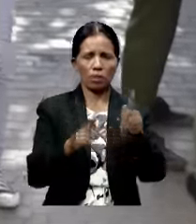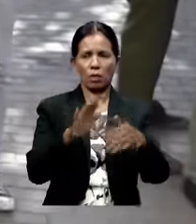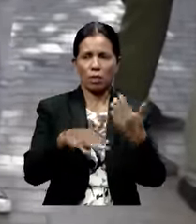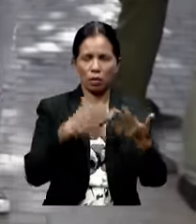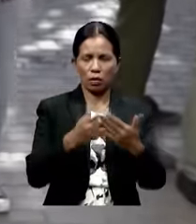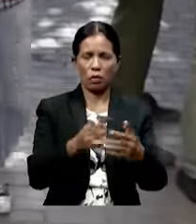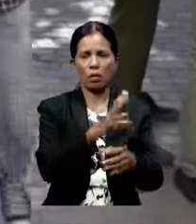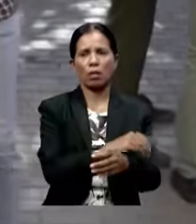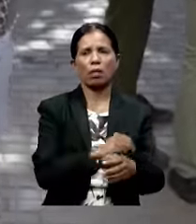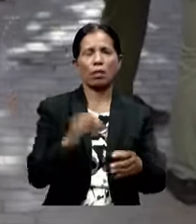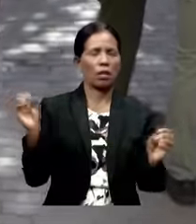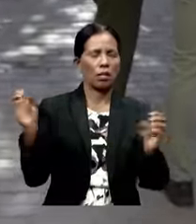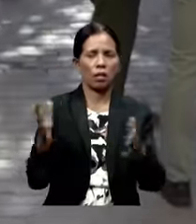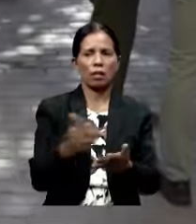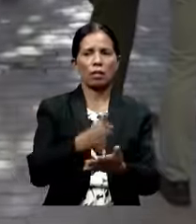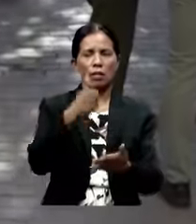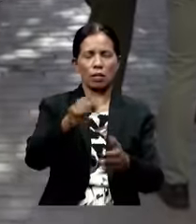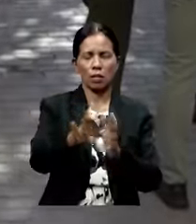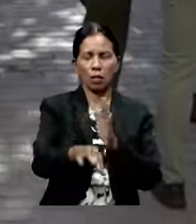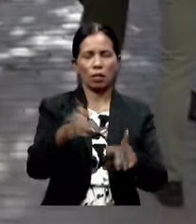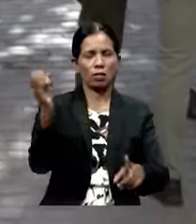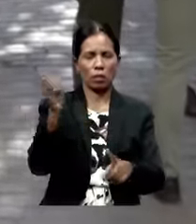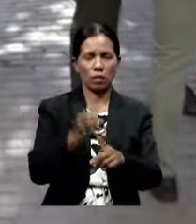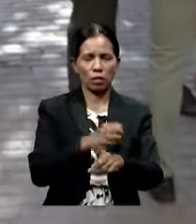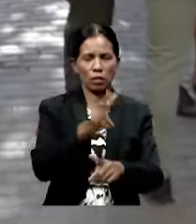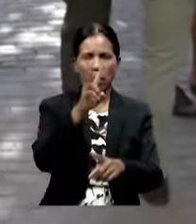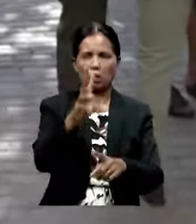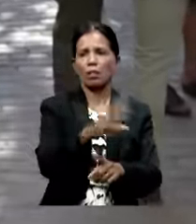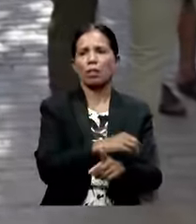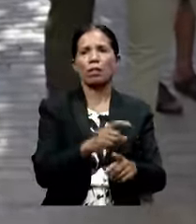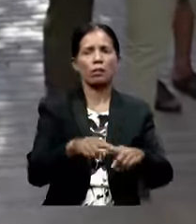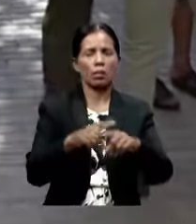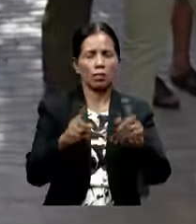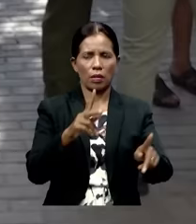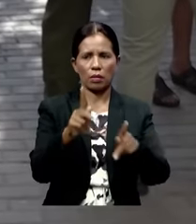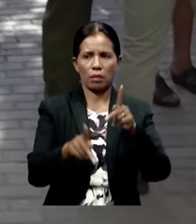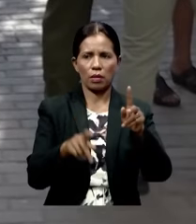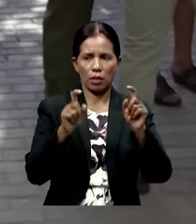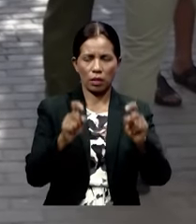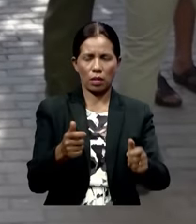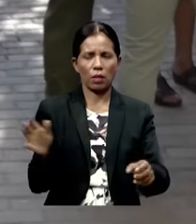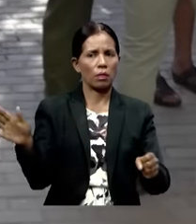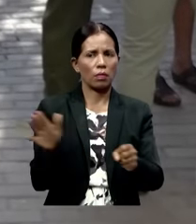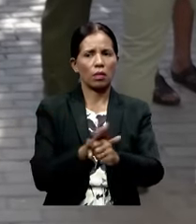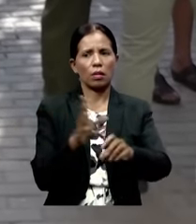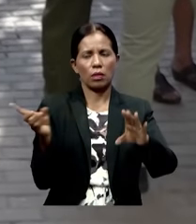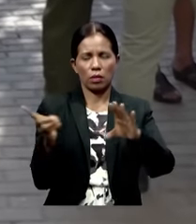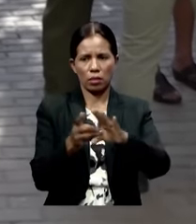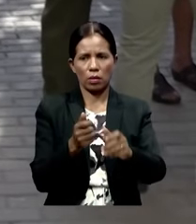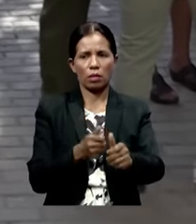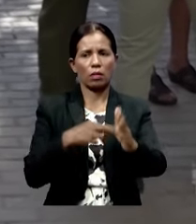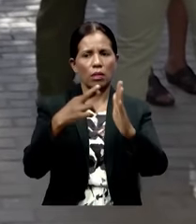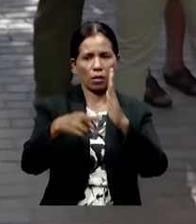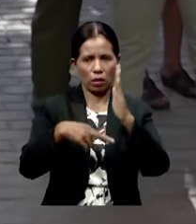Sira nebe la passa se reta na oportunidade e fase da rua Knien, mas be candidato Sira tem que completar documentos tu e requisito